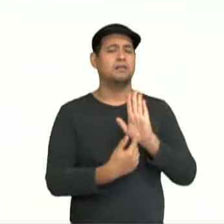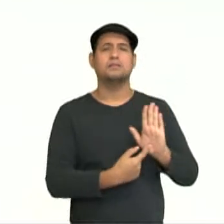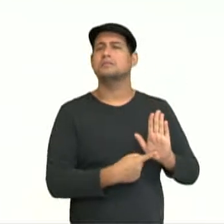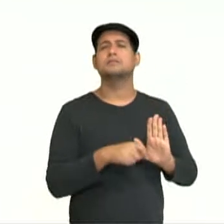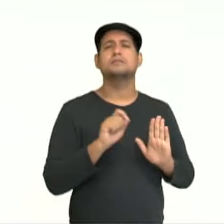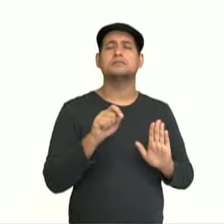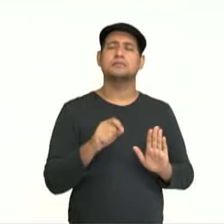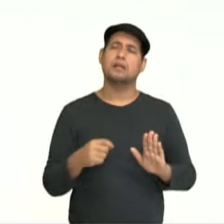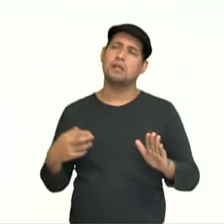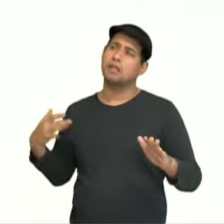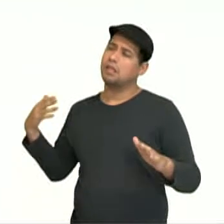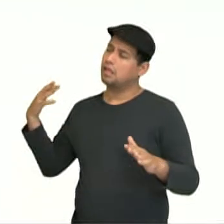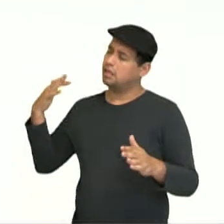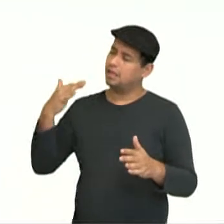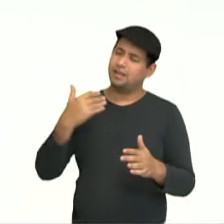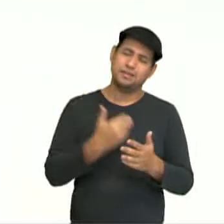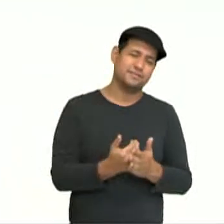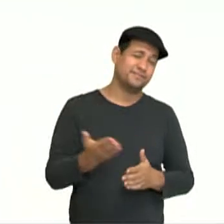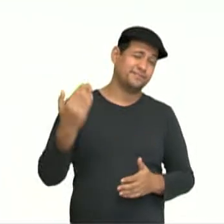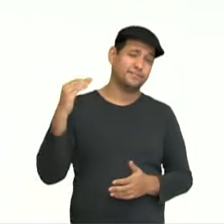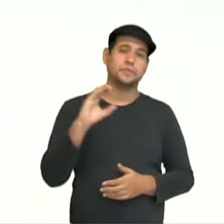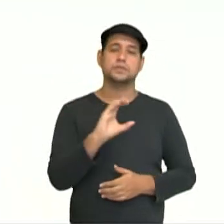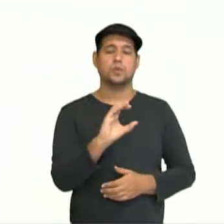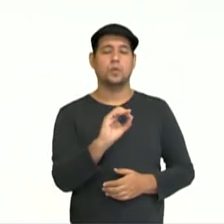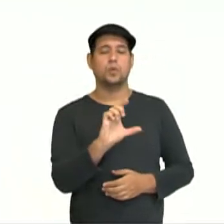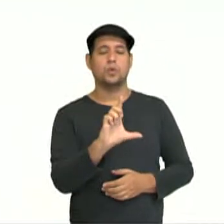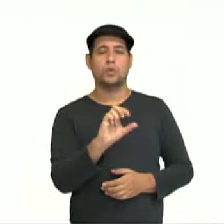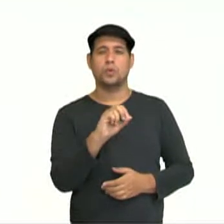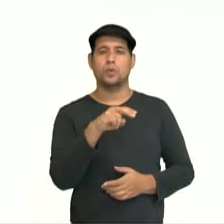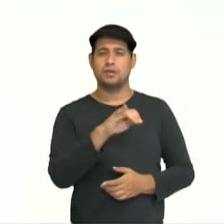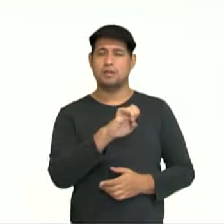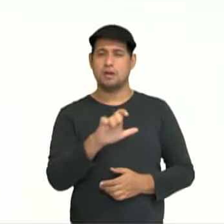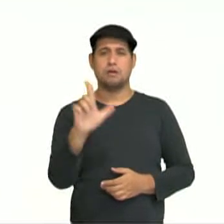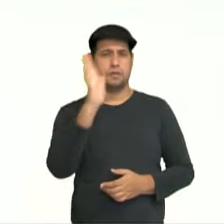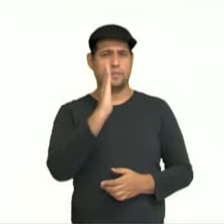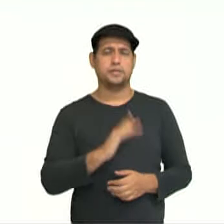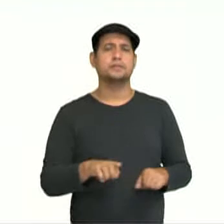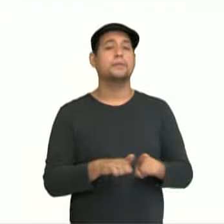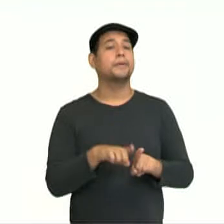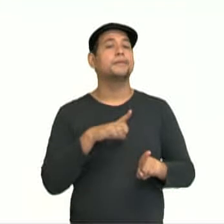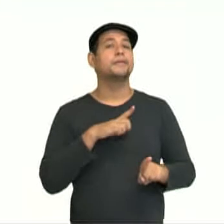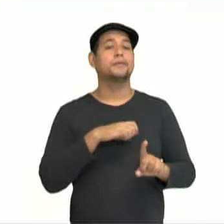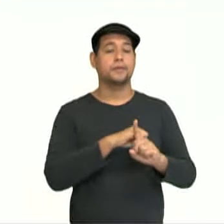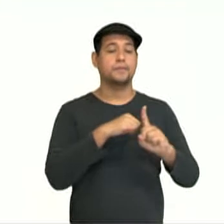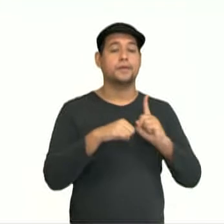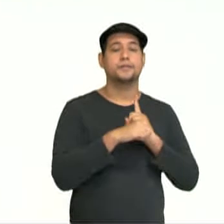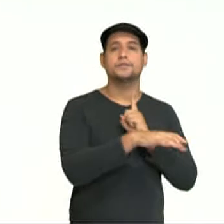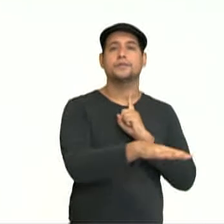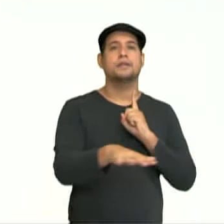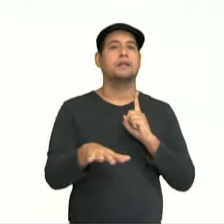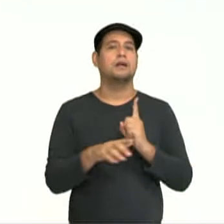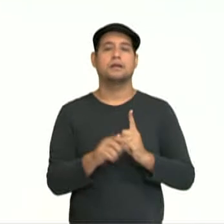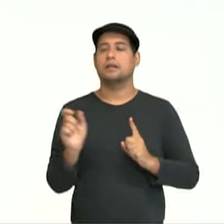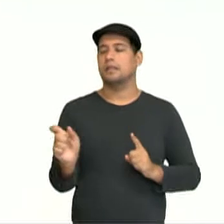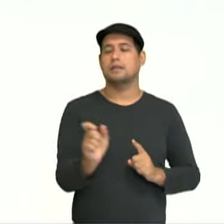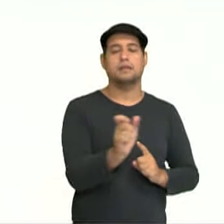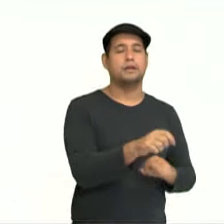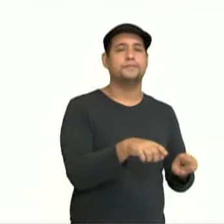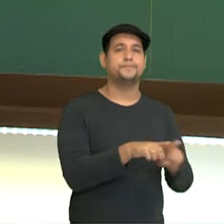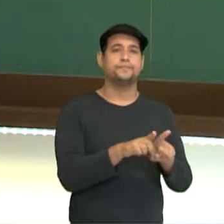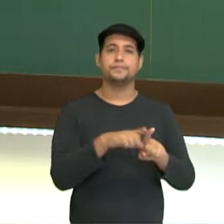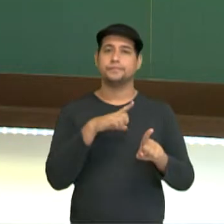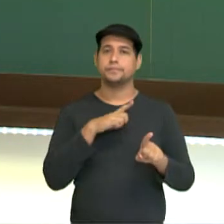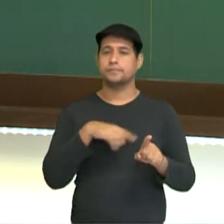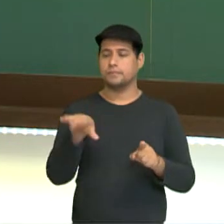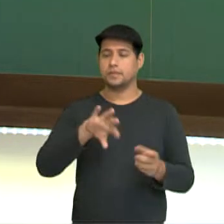desde o período colonial, que obviamente já estruturava uma sociedade dividida em classes e uma divisão